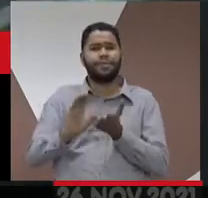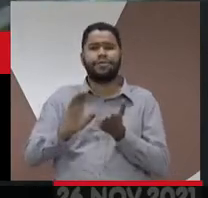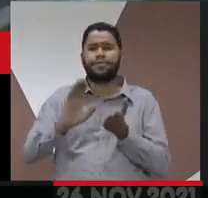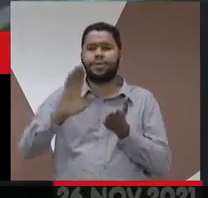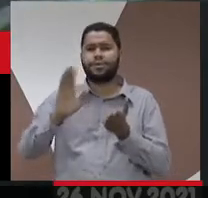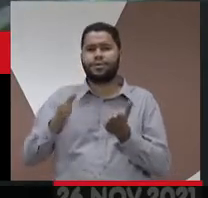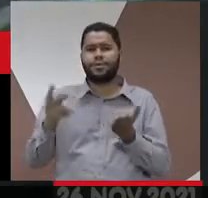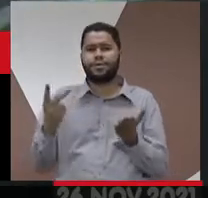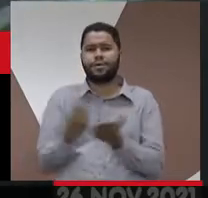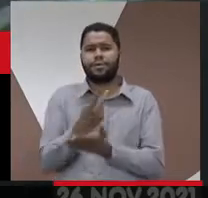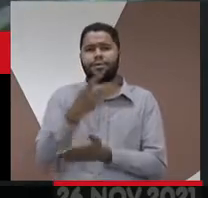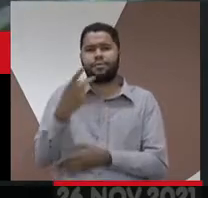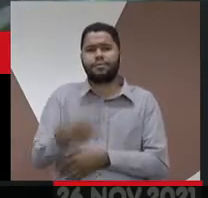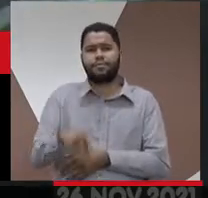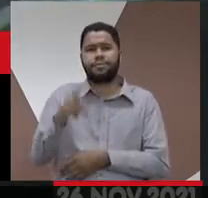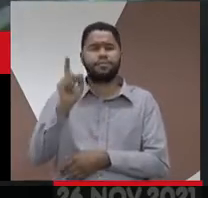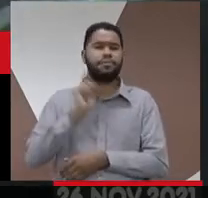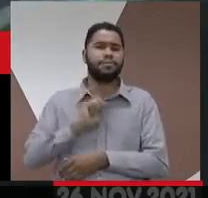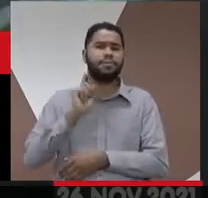Minas Gerais.